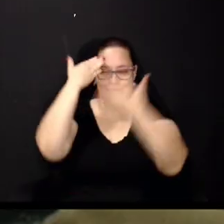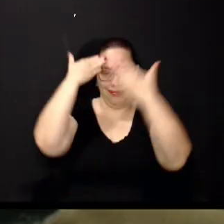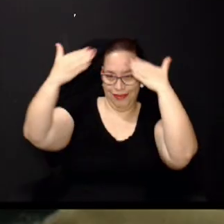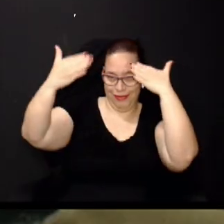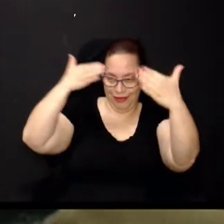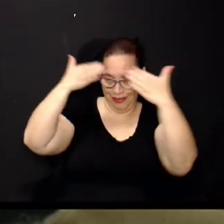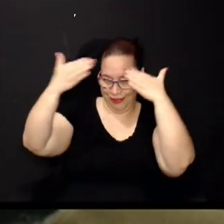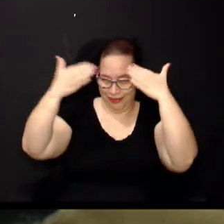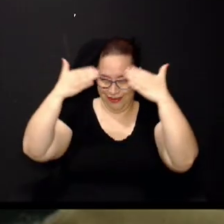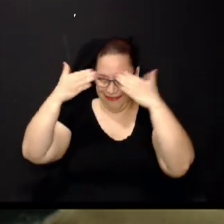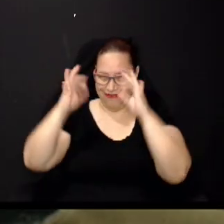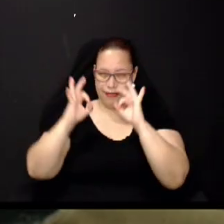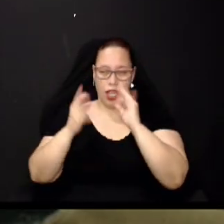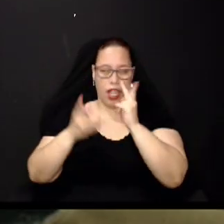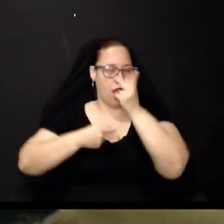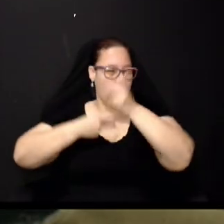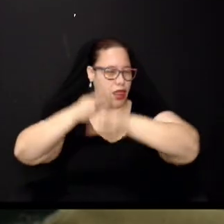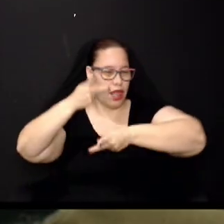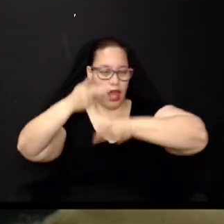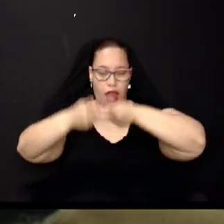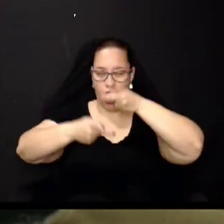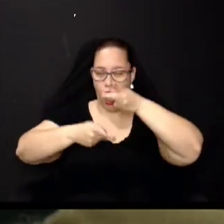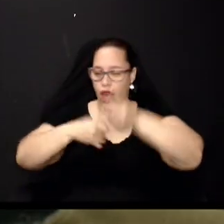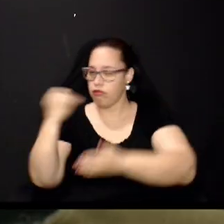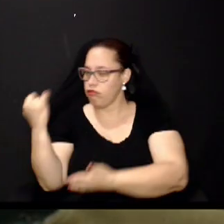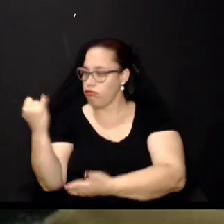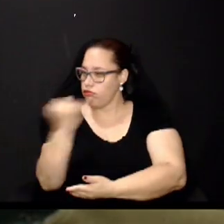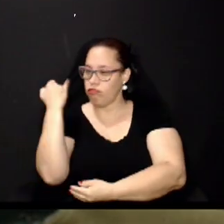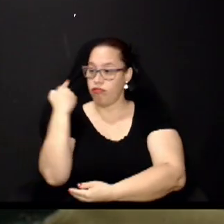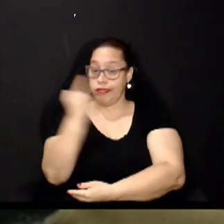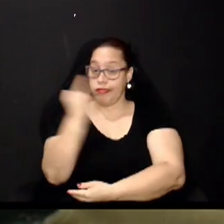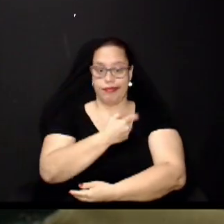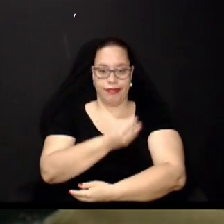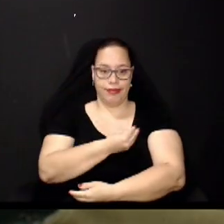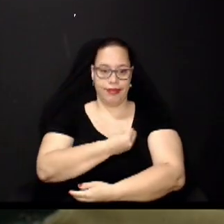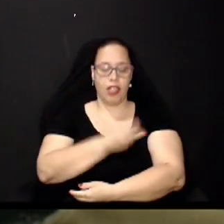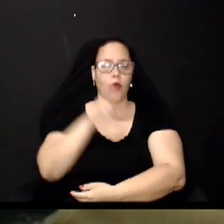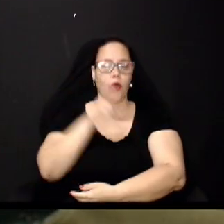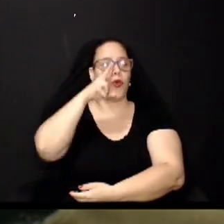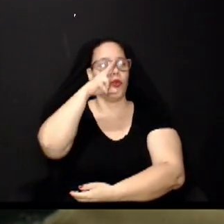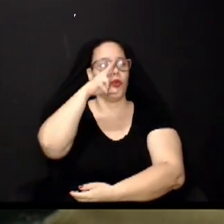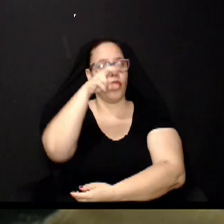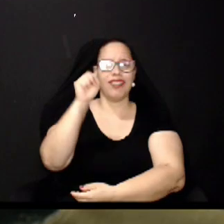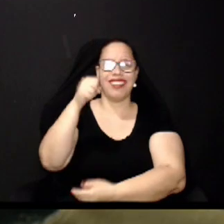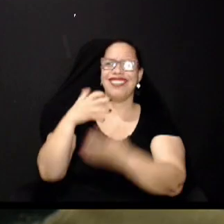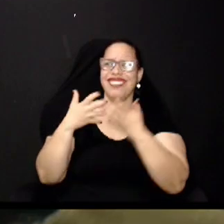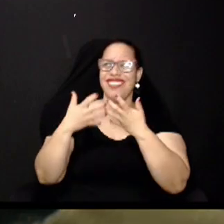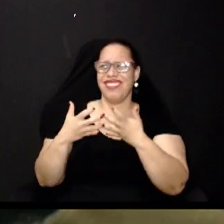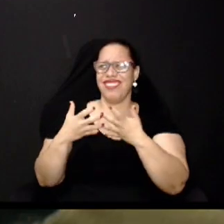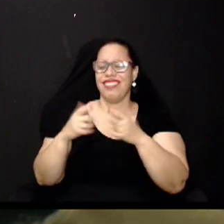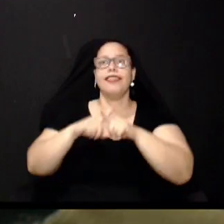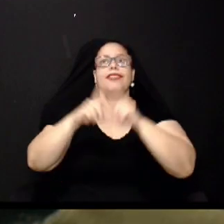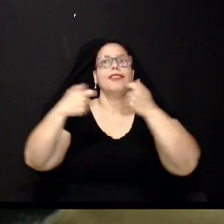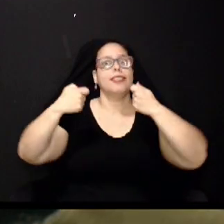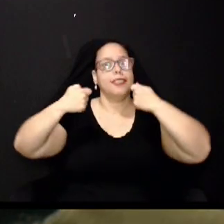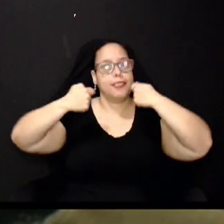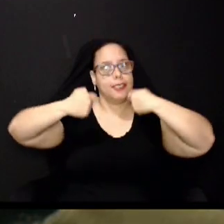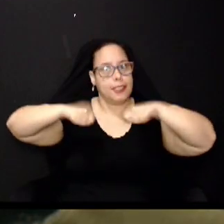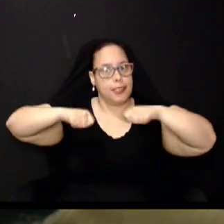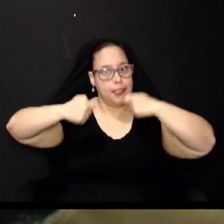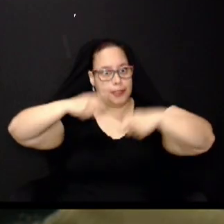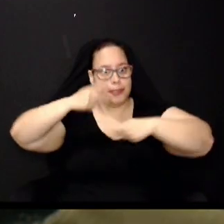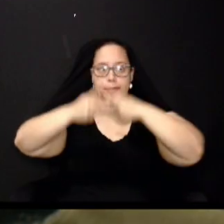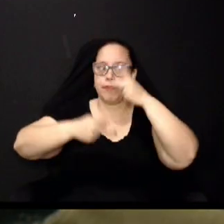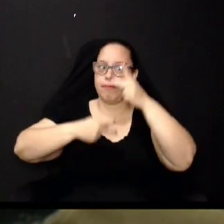essas falas, né, tão importantes para a nossa vida. É forte, sim, é pesado, é sim, mas a gente precisa falar, né, porque